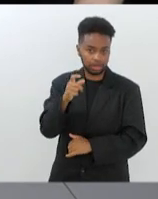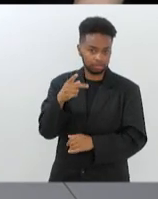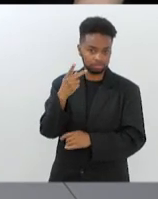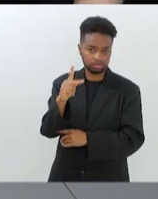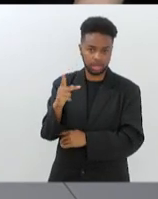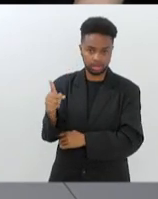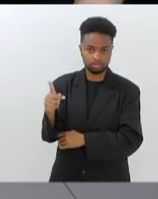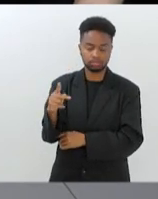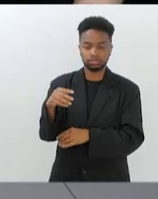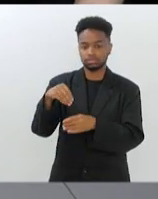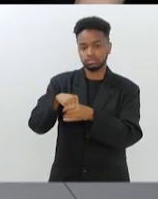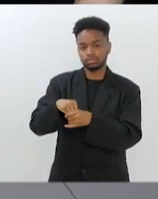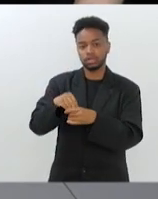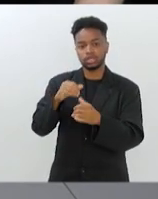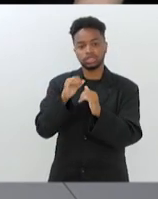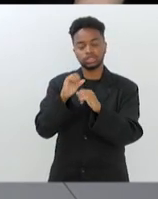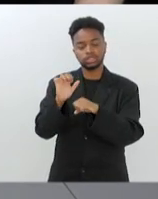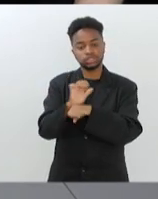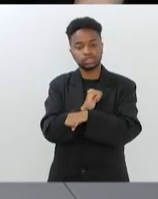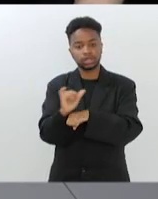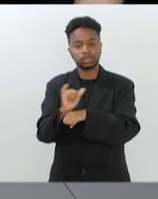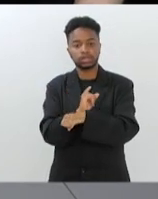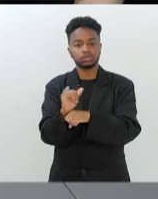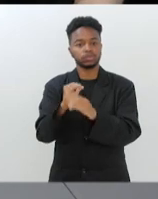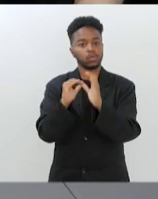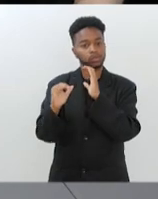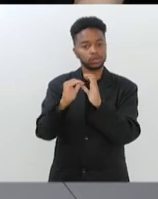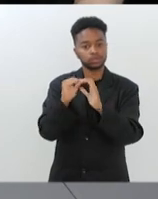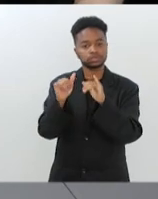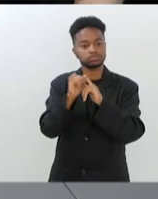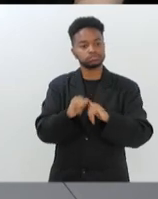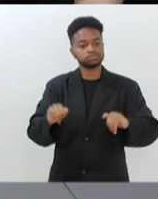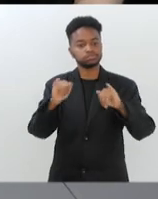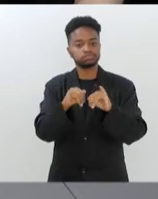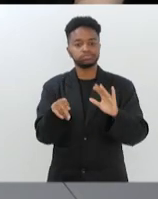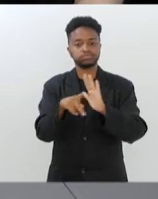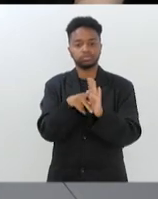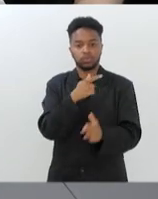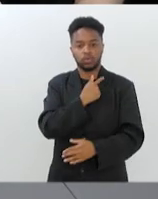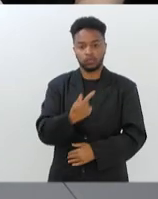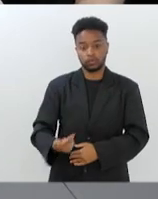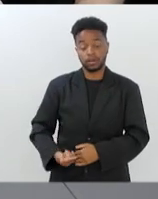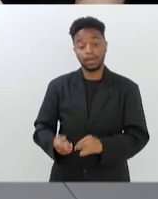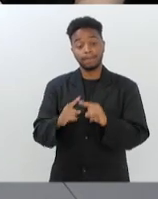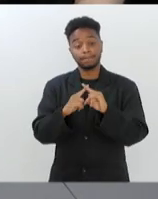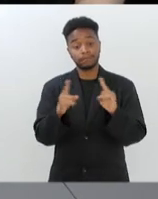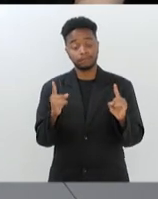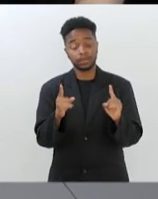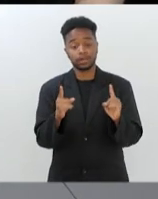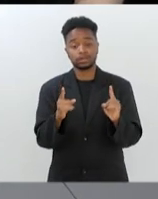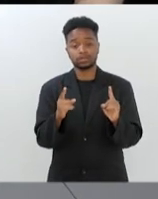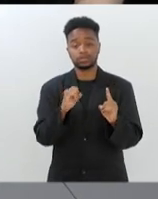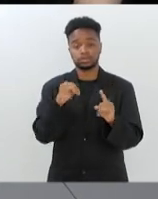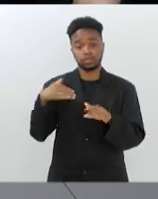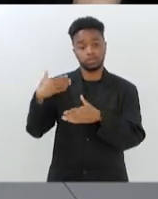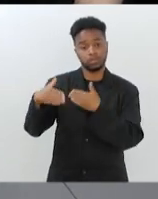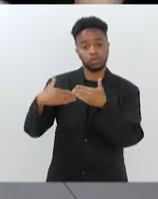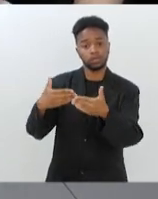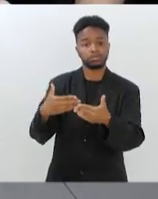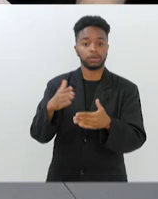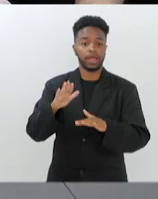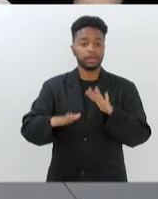né da da estratégia de comunicação e veiculação do Governo do Estado mas ainda que esses processos eventualmente